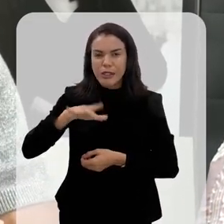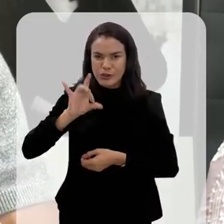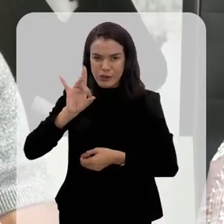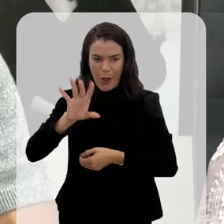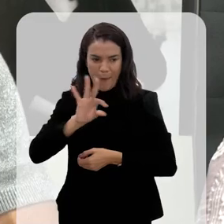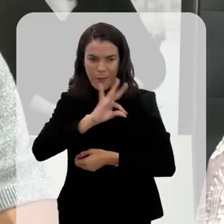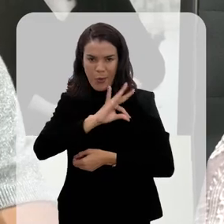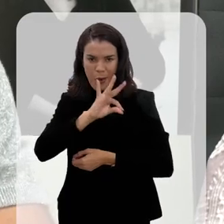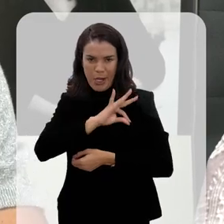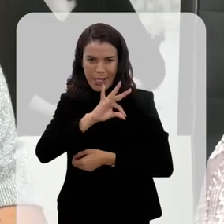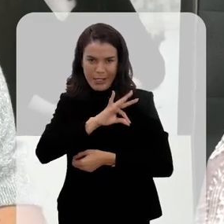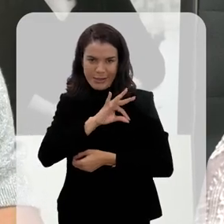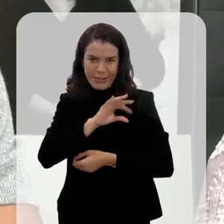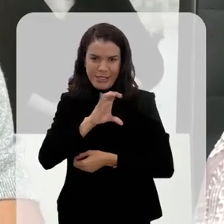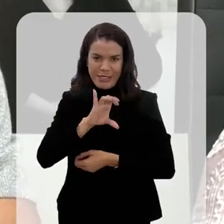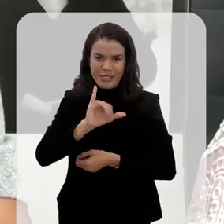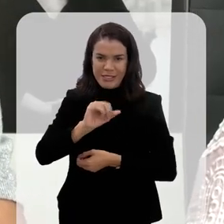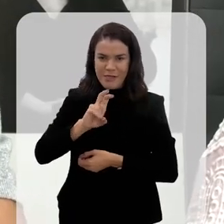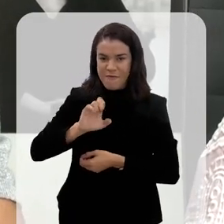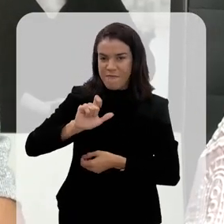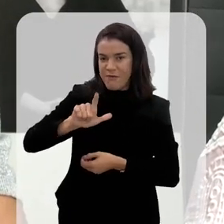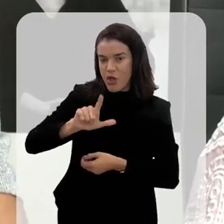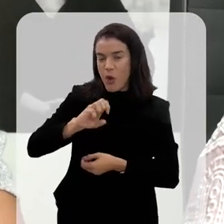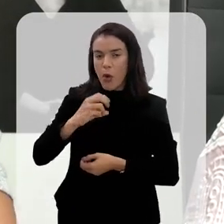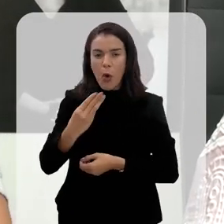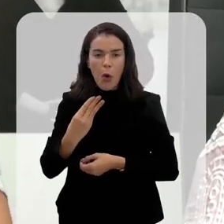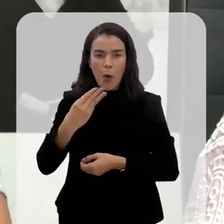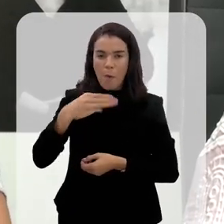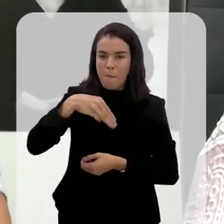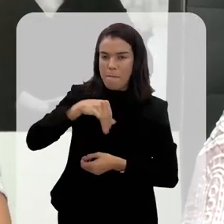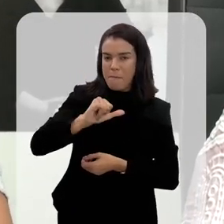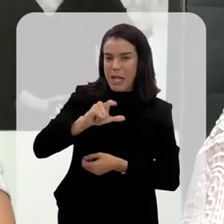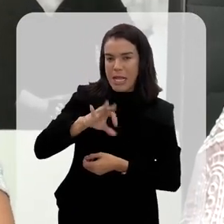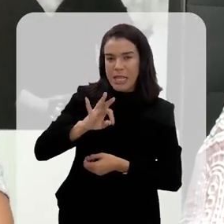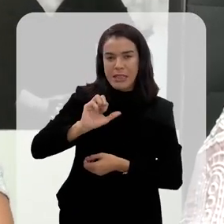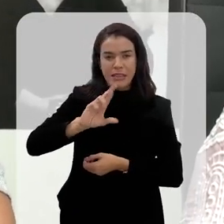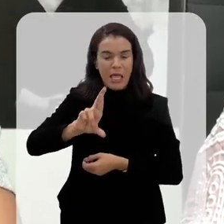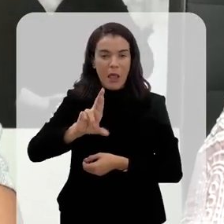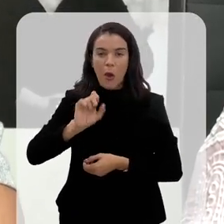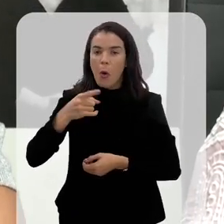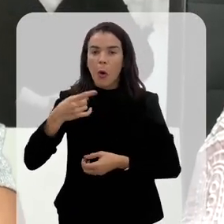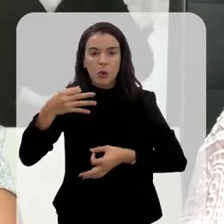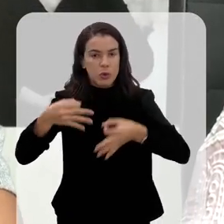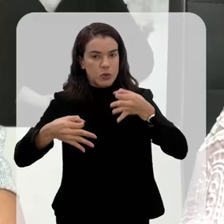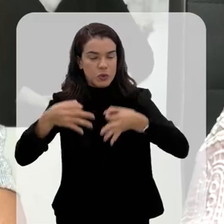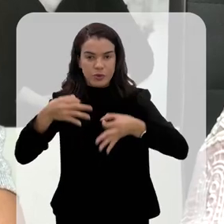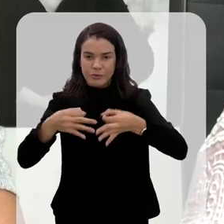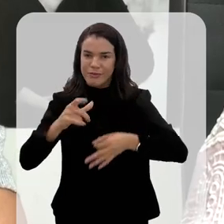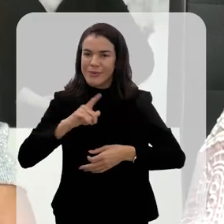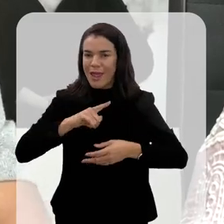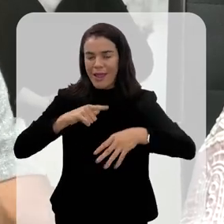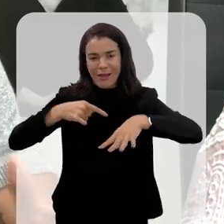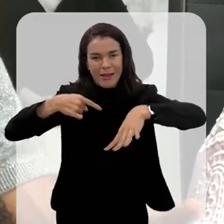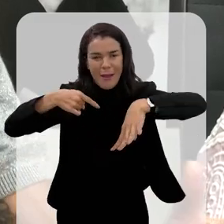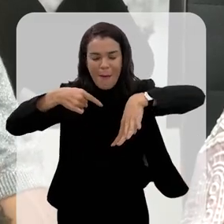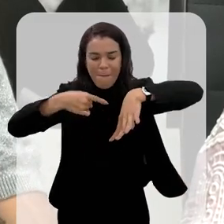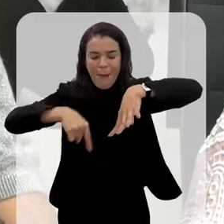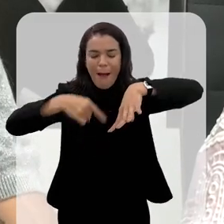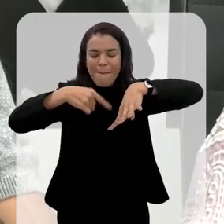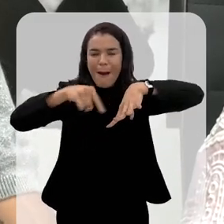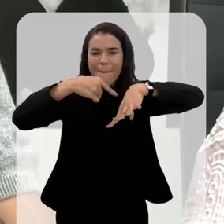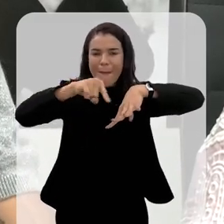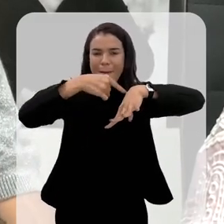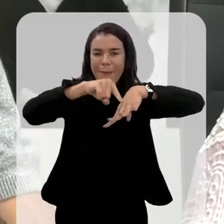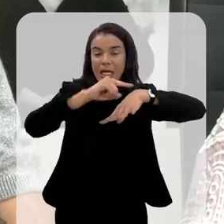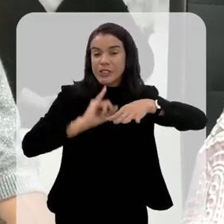só a Polícia Civil, Polícia Militar, Tribunal de Justiça, Ministério Público. Nós temos uma gama